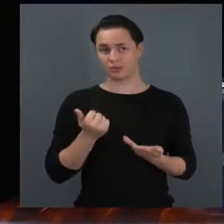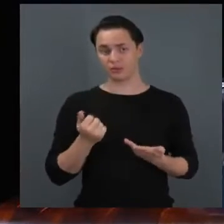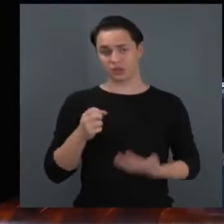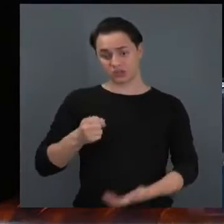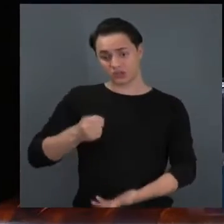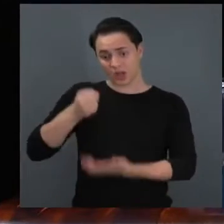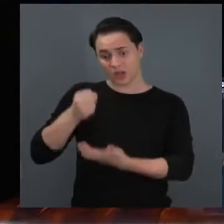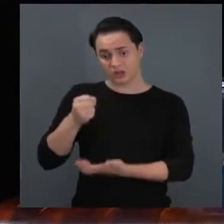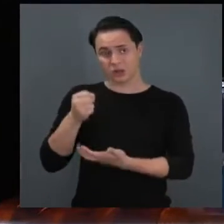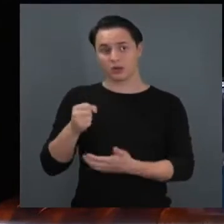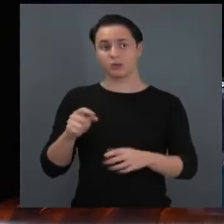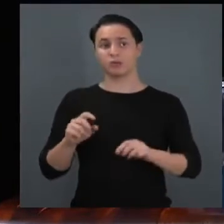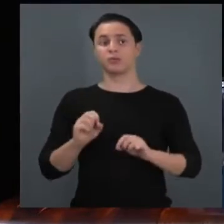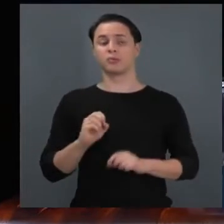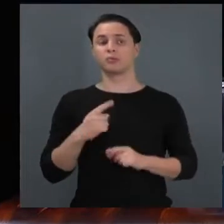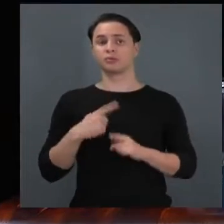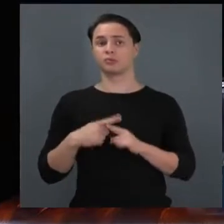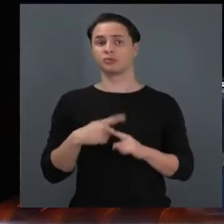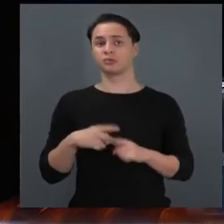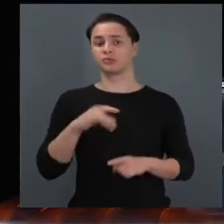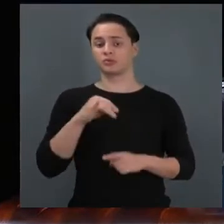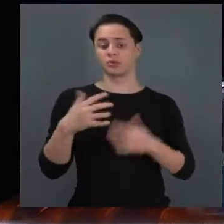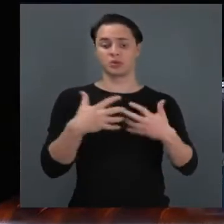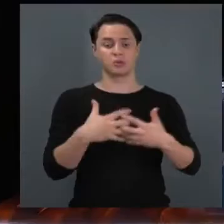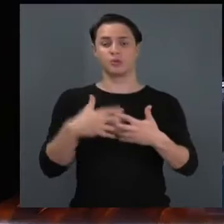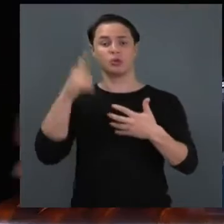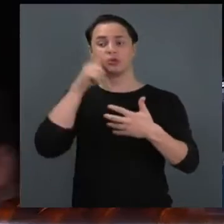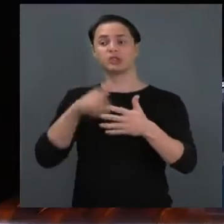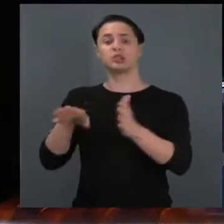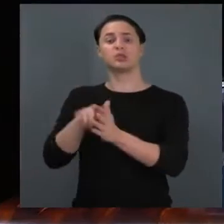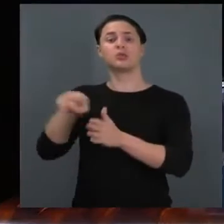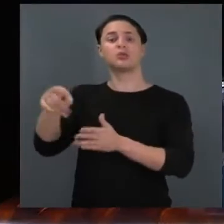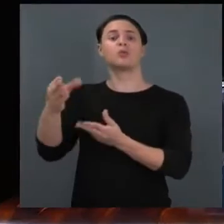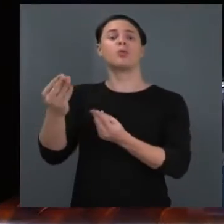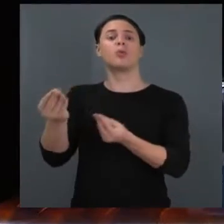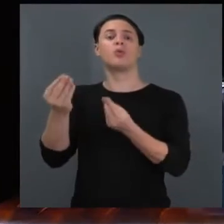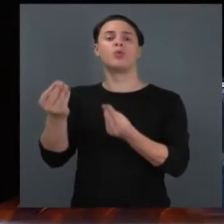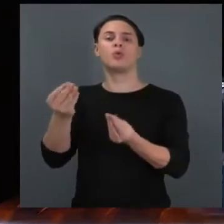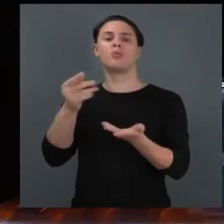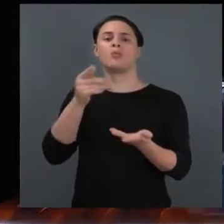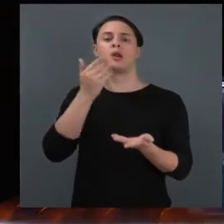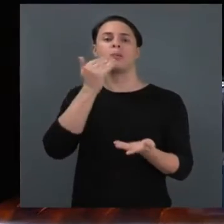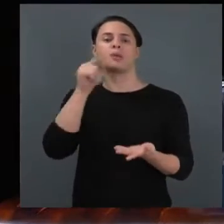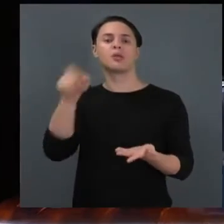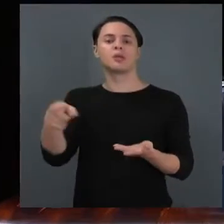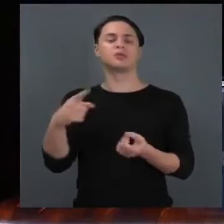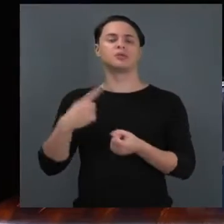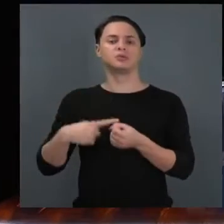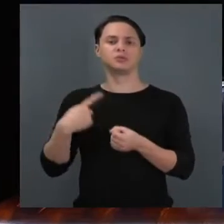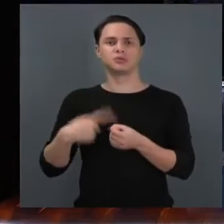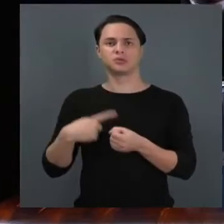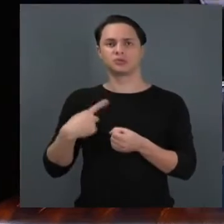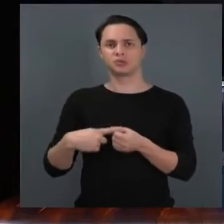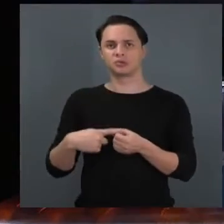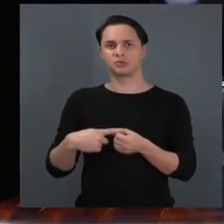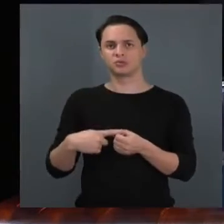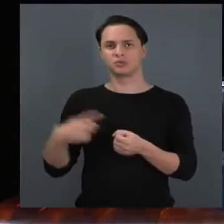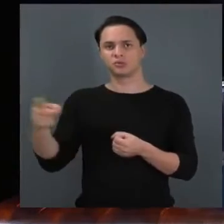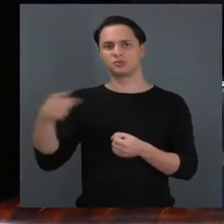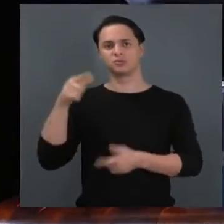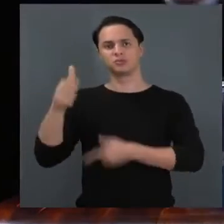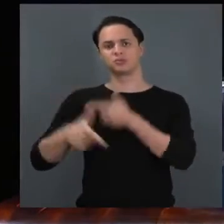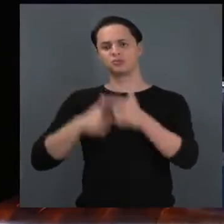os caminhões não passam, como é que vão chegar alimentos nas cidades? E cidades obreiras, de